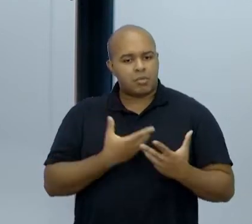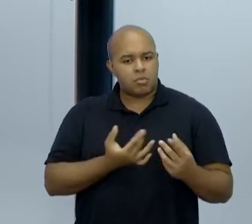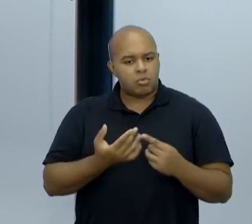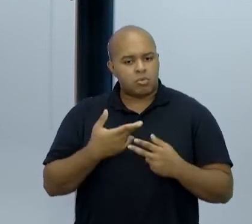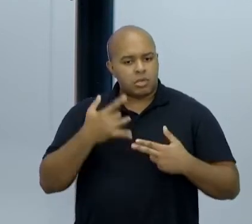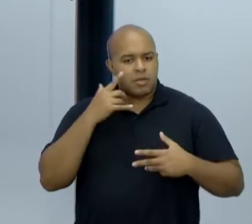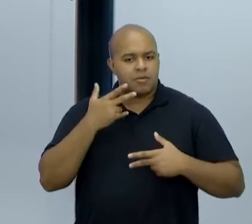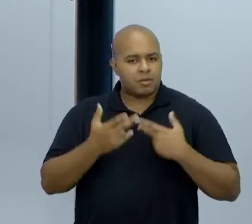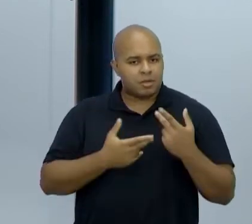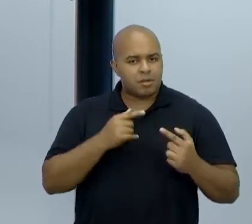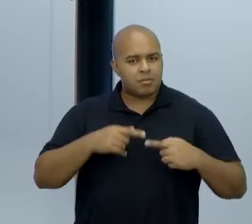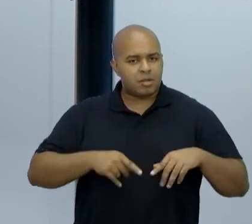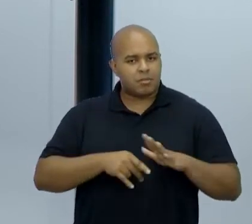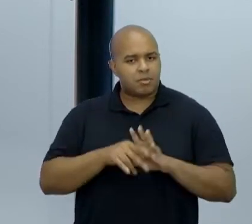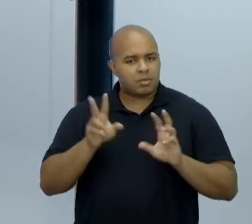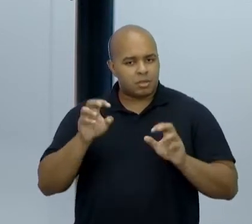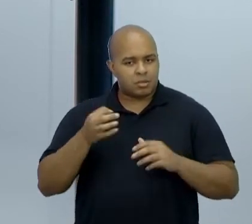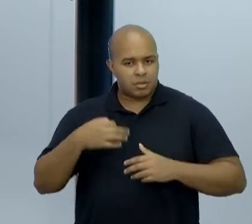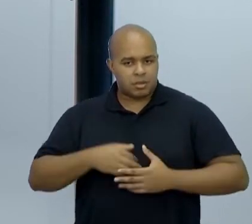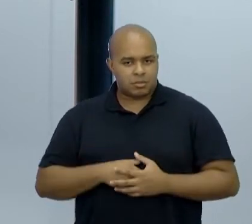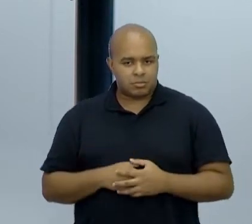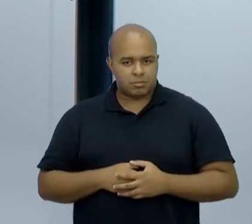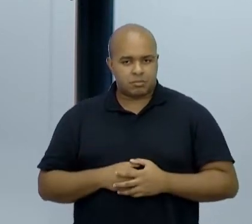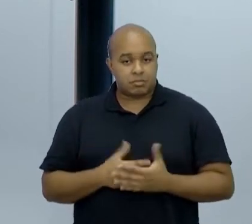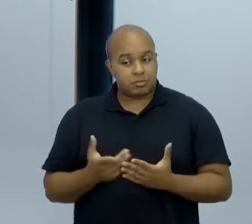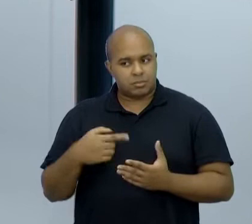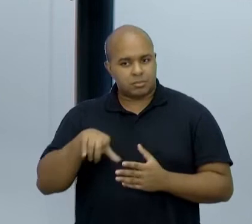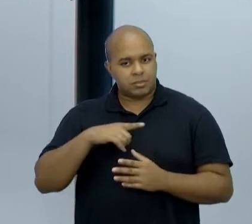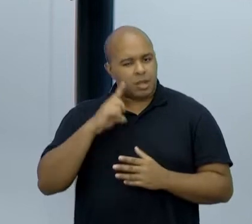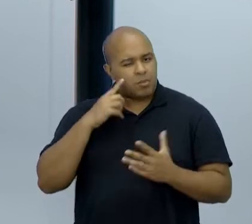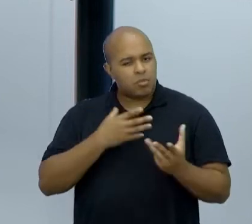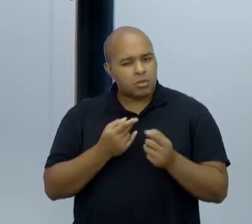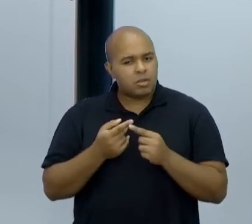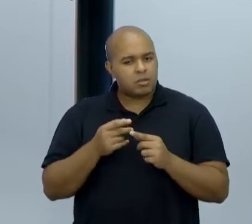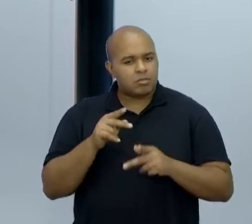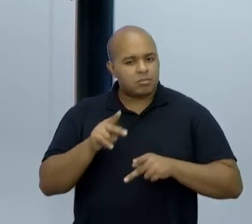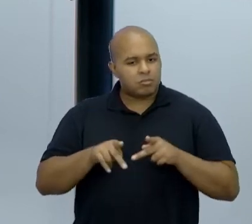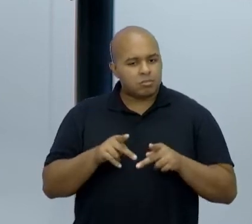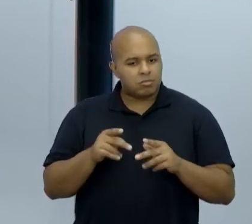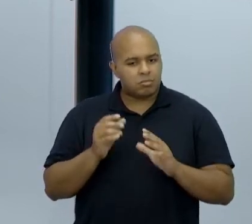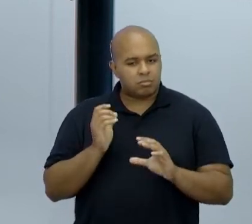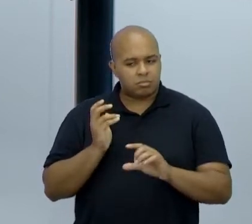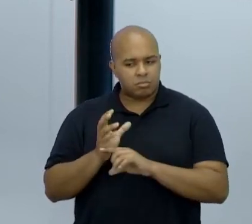se falar a respeito disso. Tá? A gente tem muitas publicações